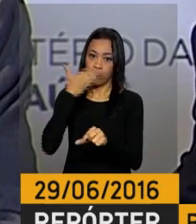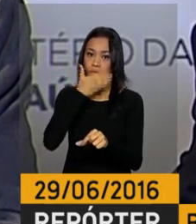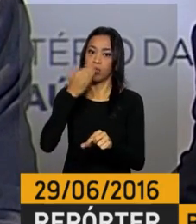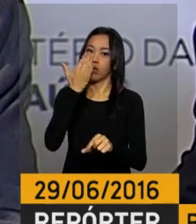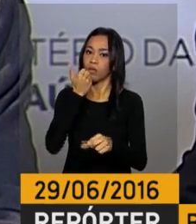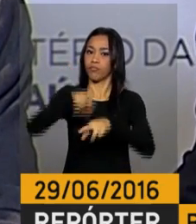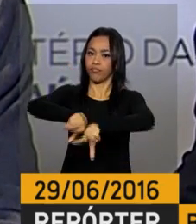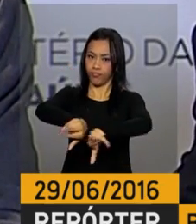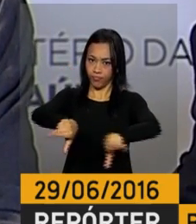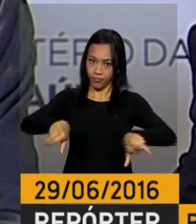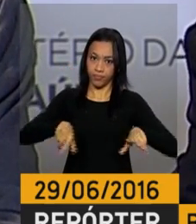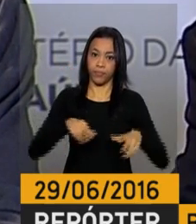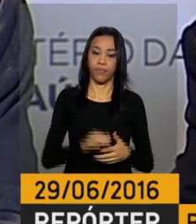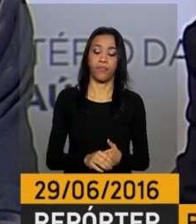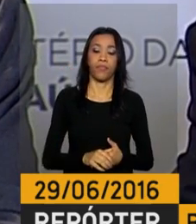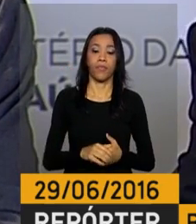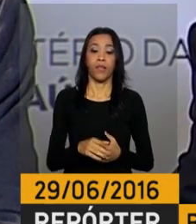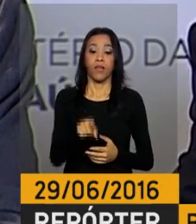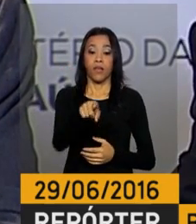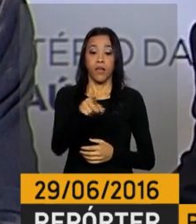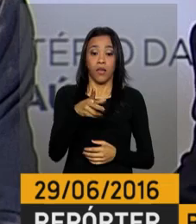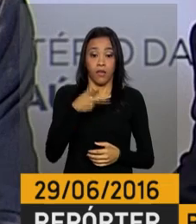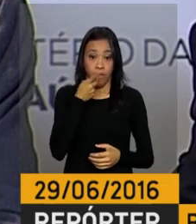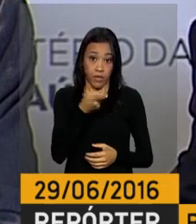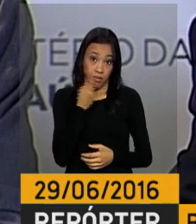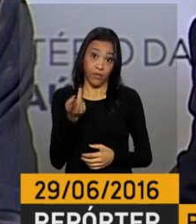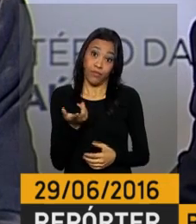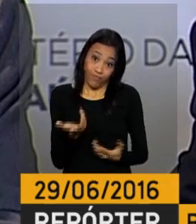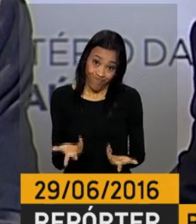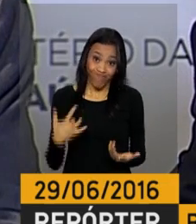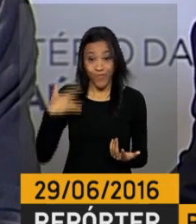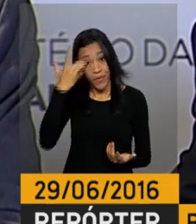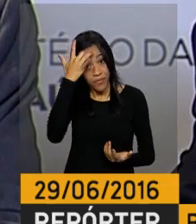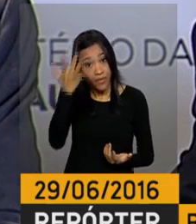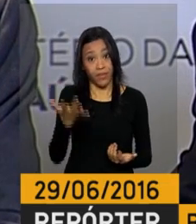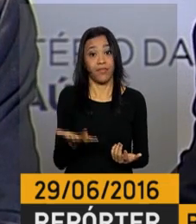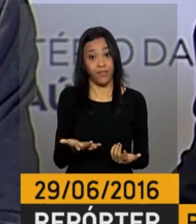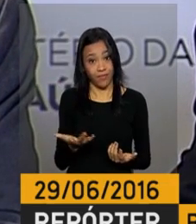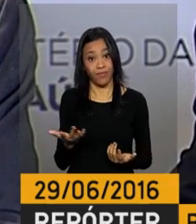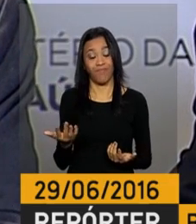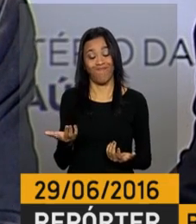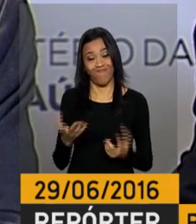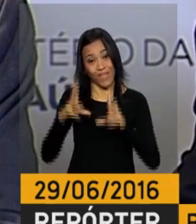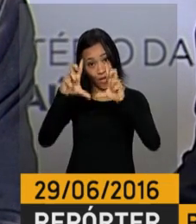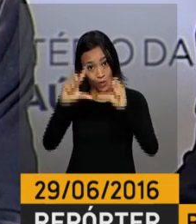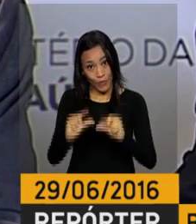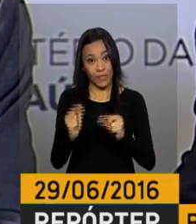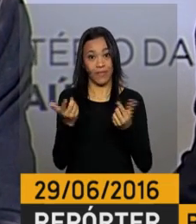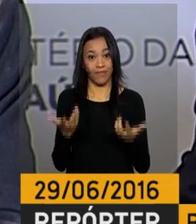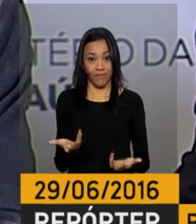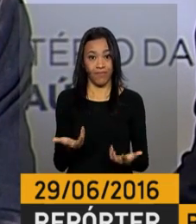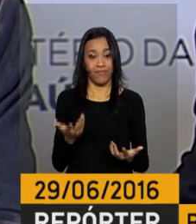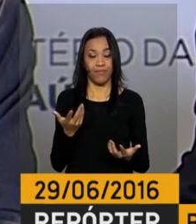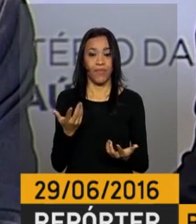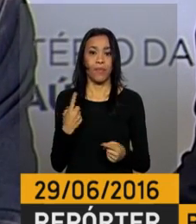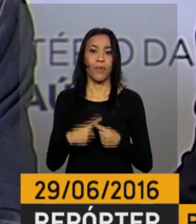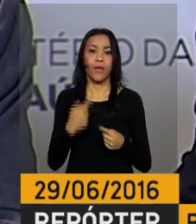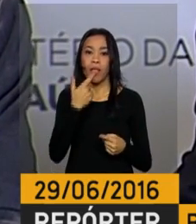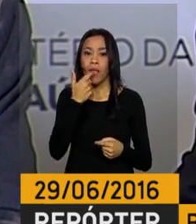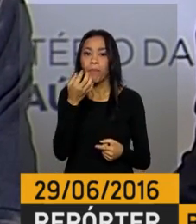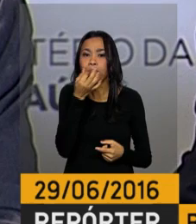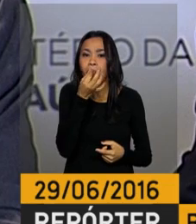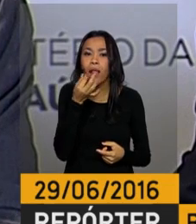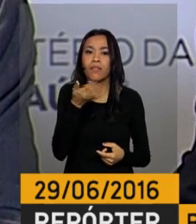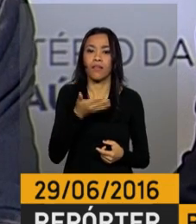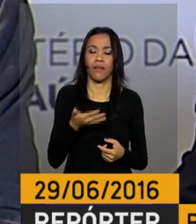e eh sempre eh não é muito fácil fazer reduções desse tipo porquanto o paladar